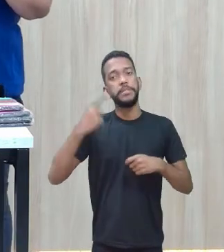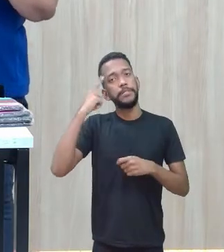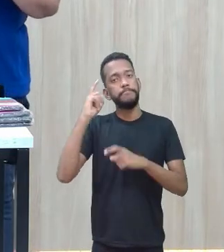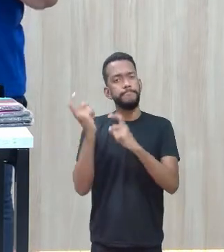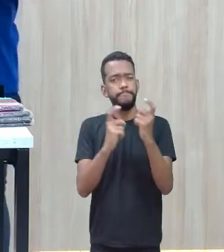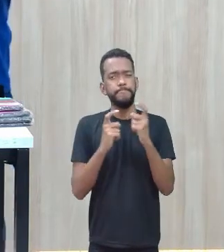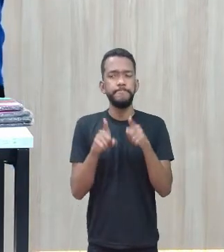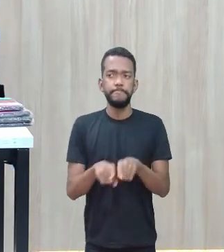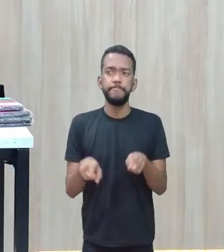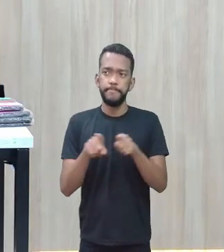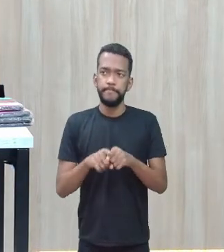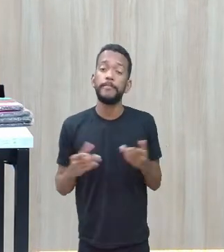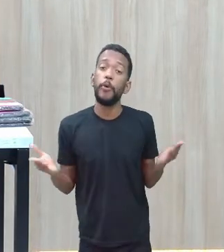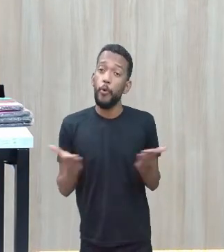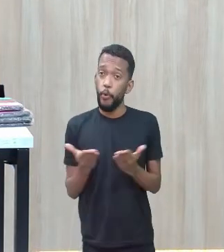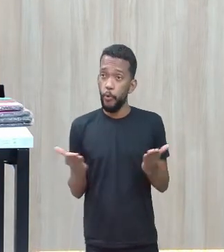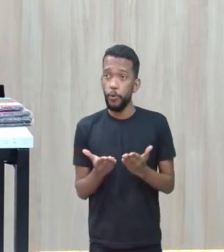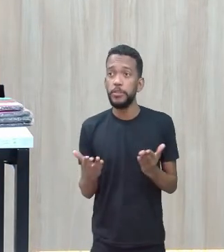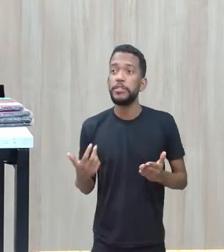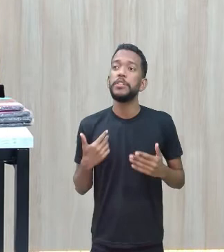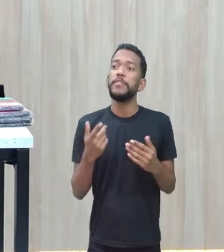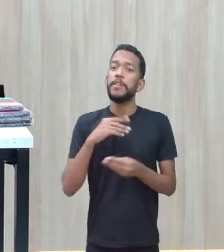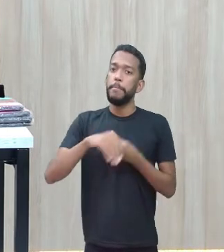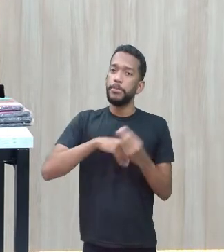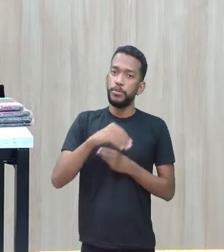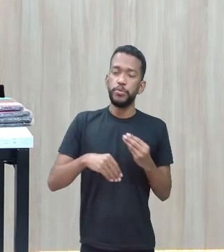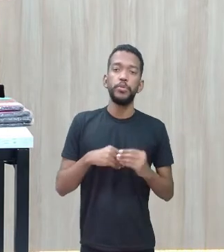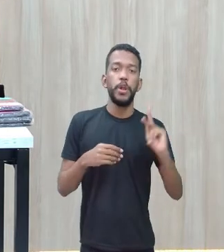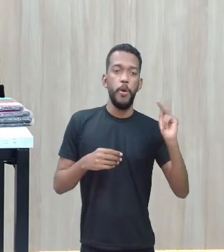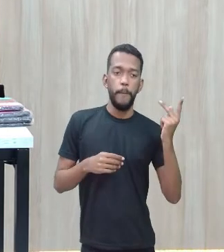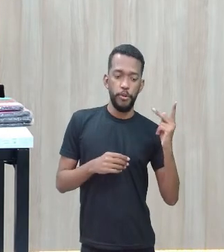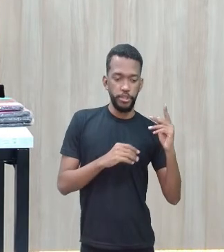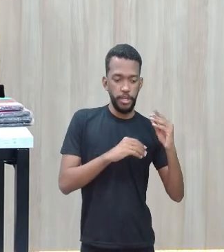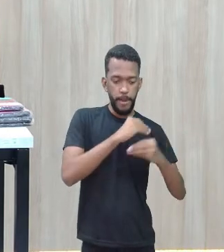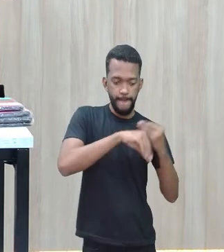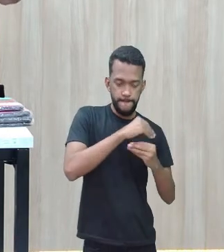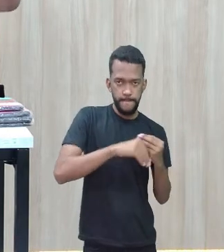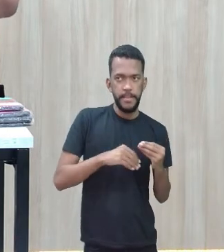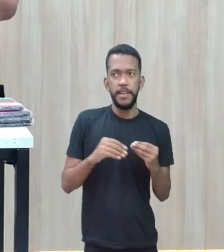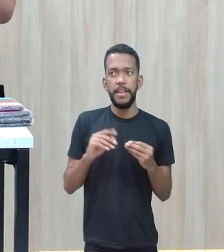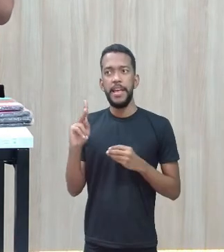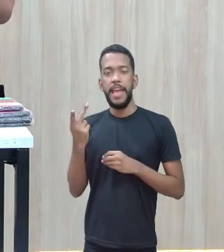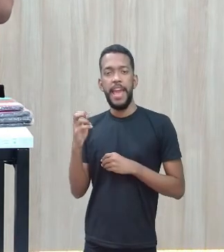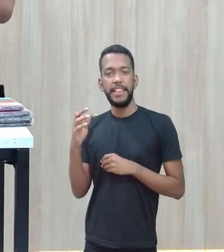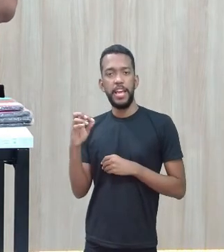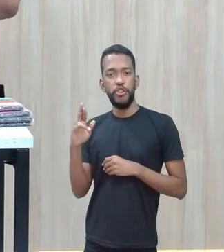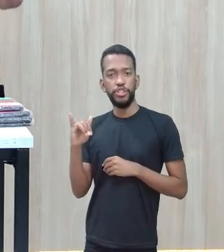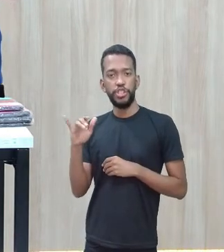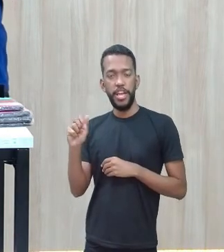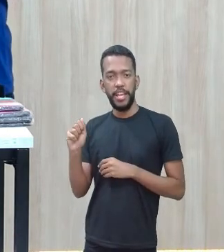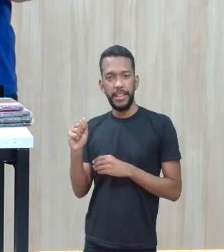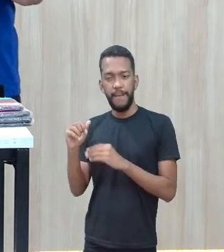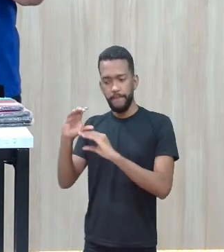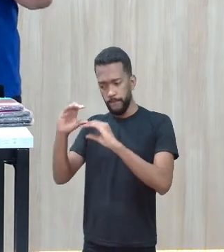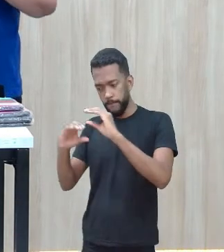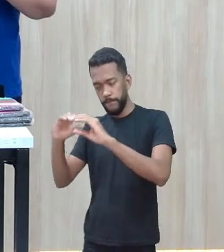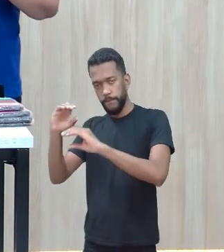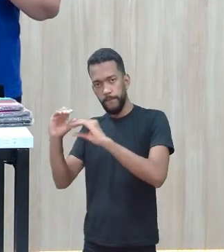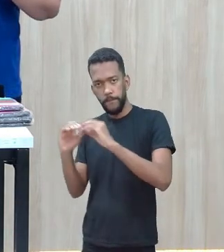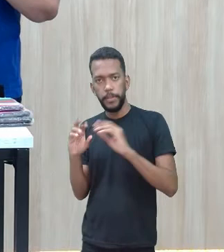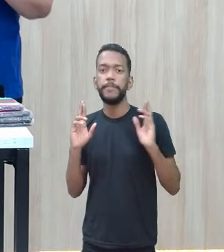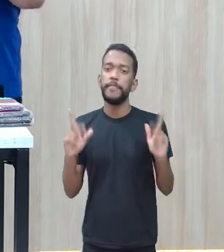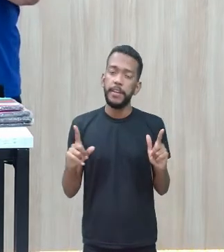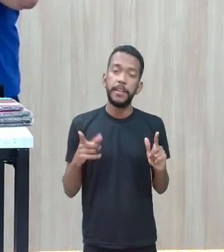discutir. Hoje a gente está vendo a questão da mistura homogênea e heterogênea. E nós vamos continuar nossos estudos e nós vamos ver que essa